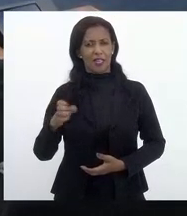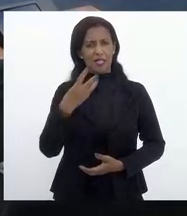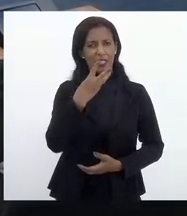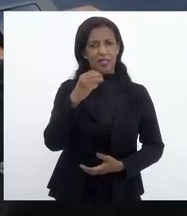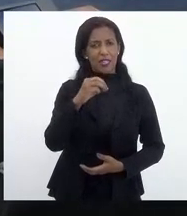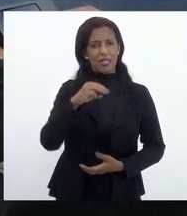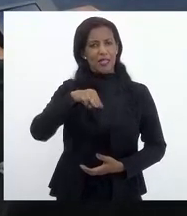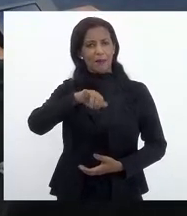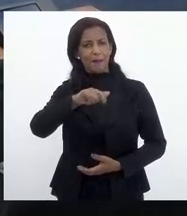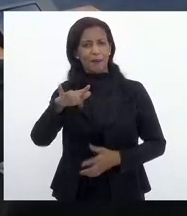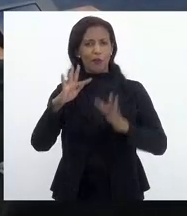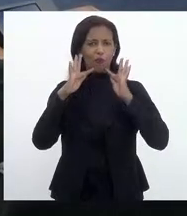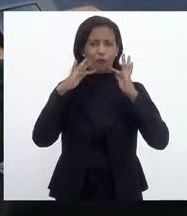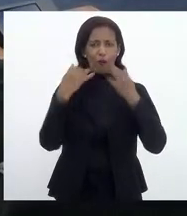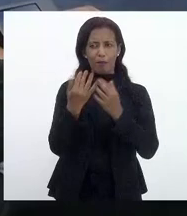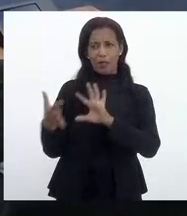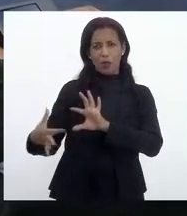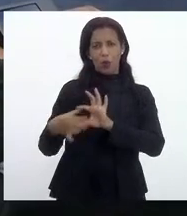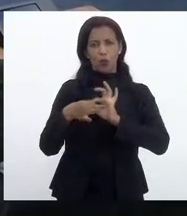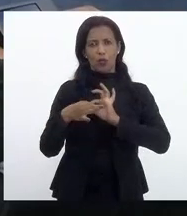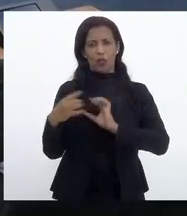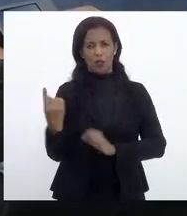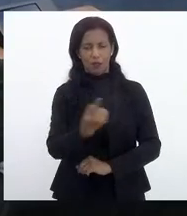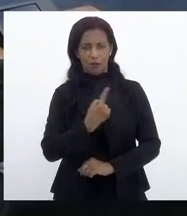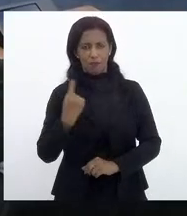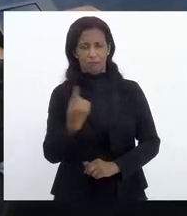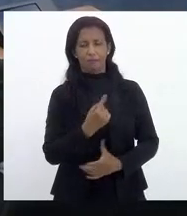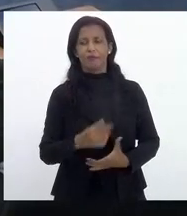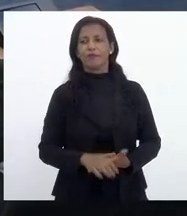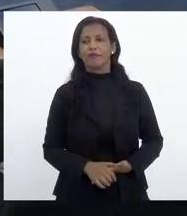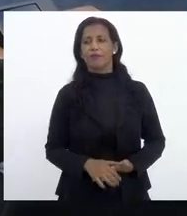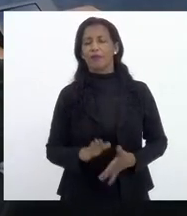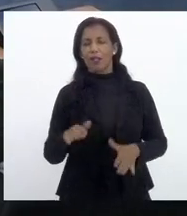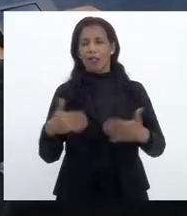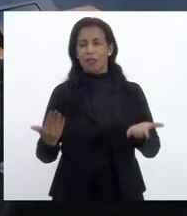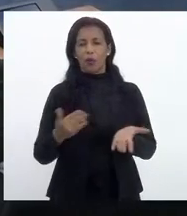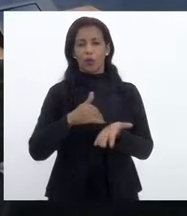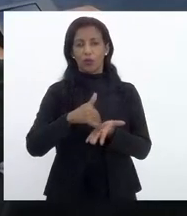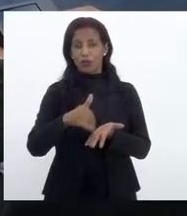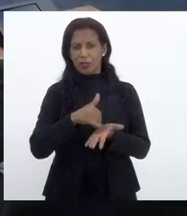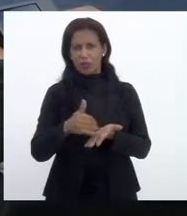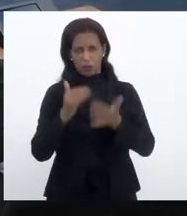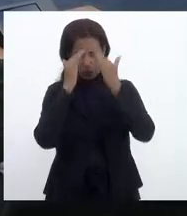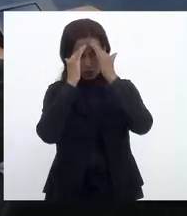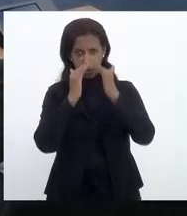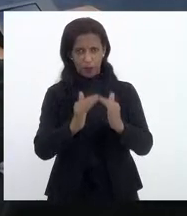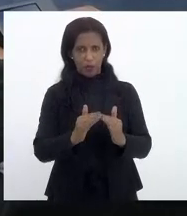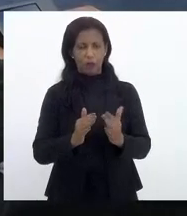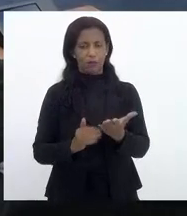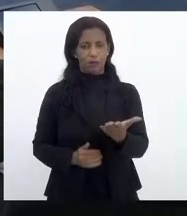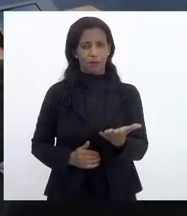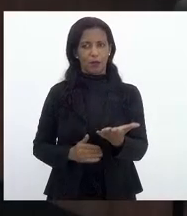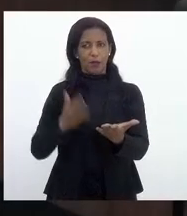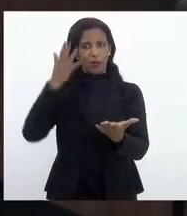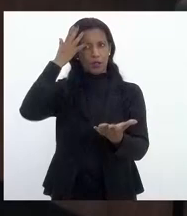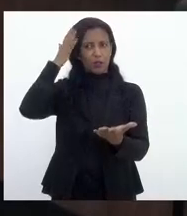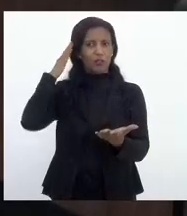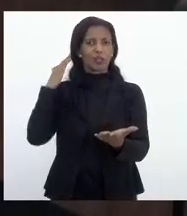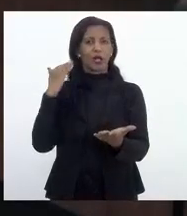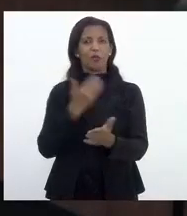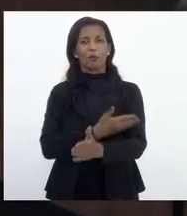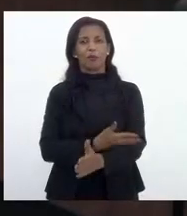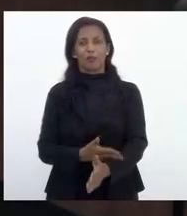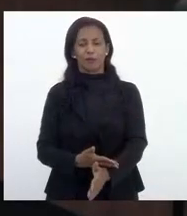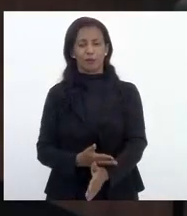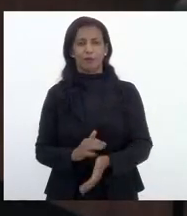30 mil famílias ligadas diretamente a todos nós né então quando o secretário que eu tenho muito respeito pelo os brancos secretário Adriano